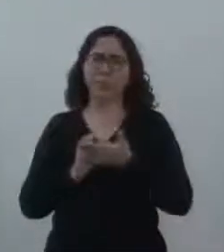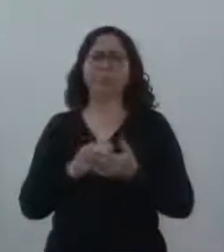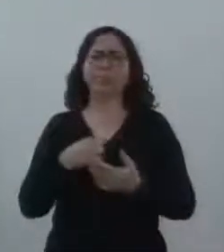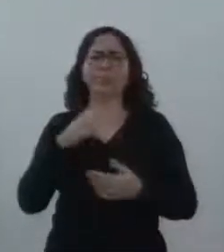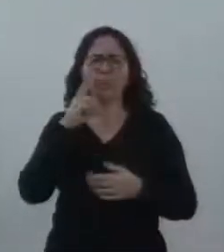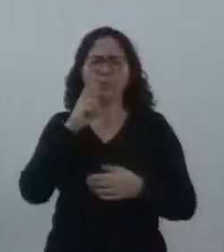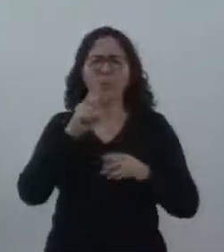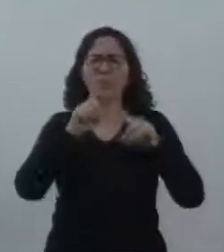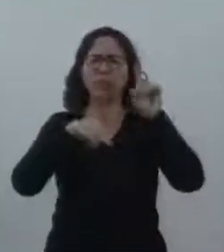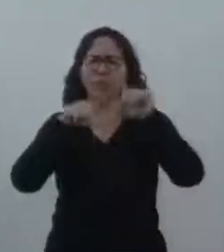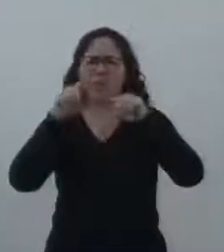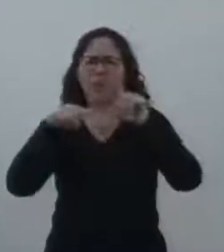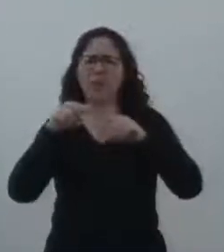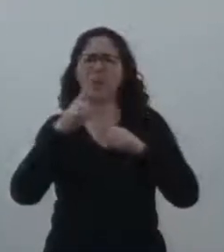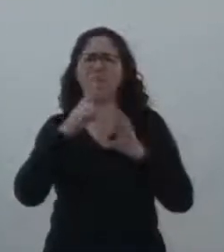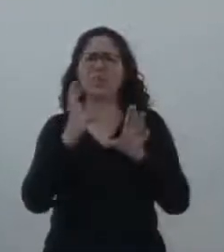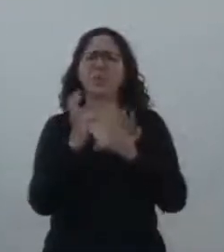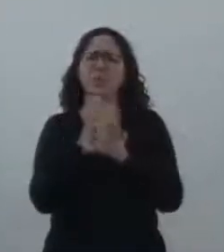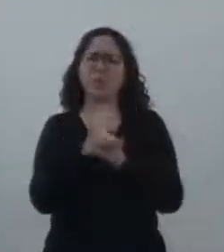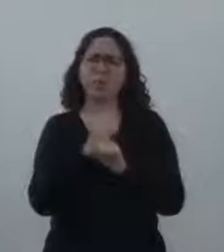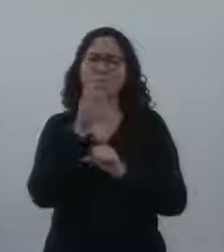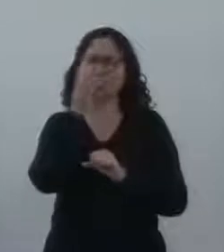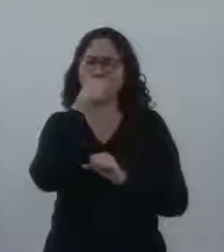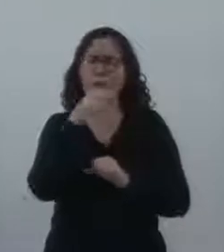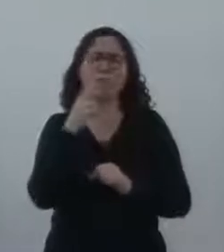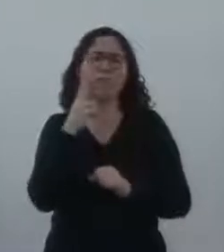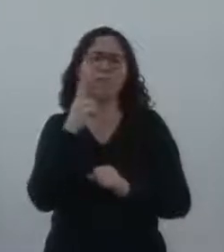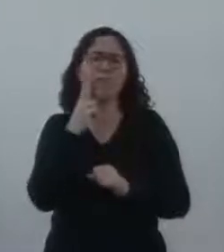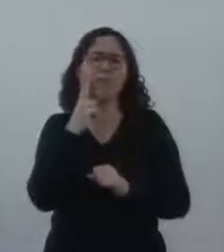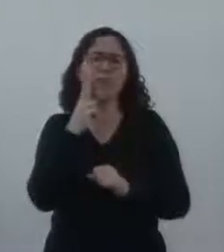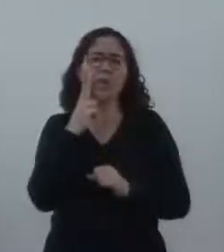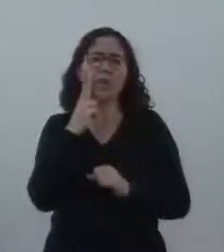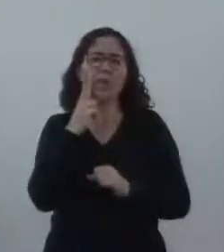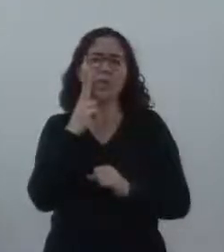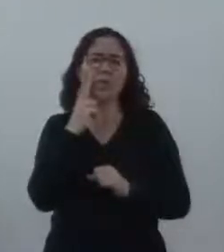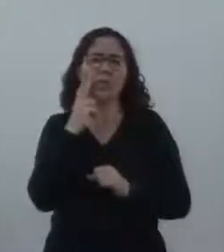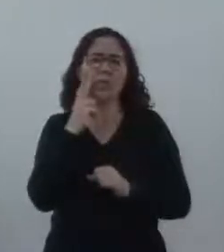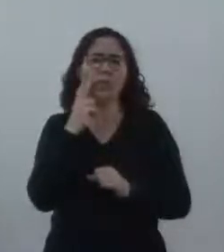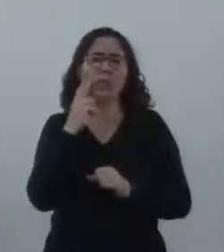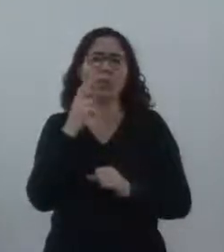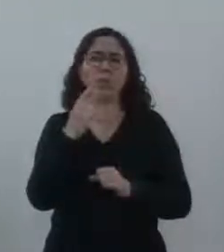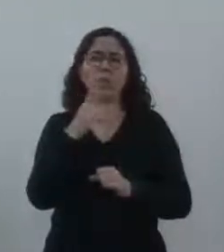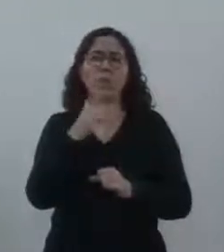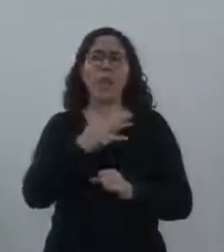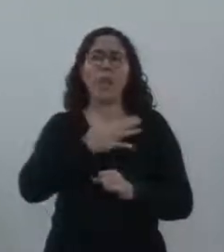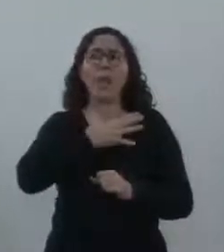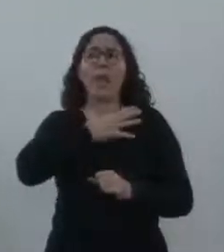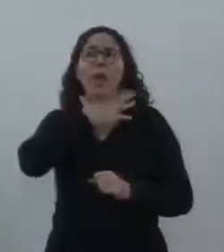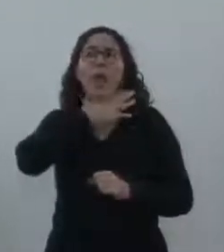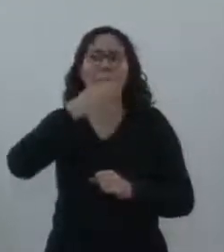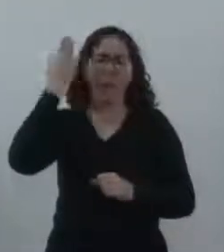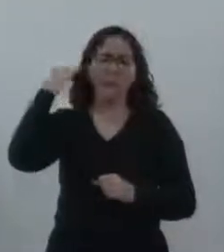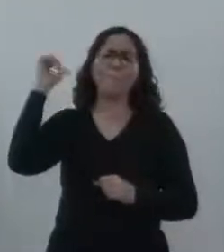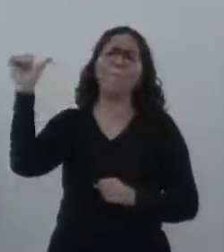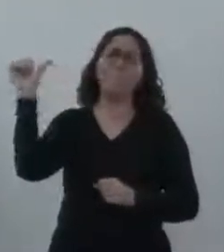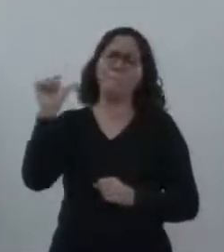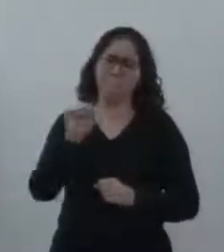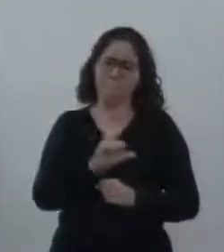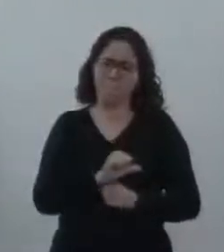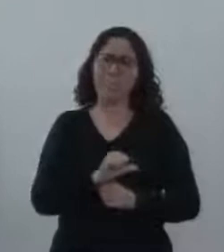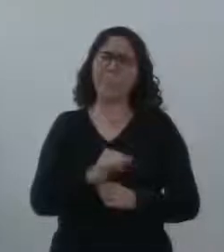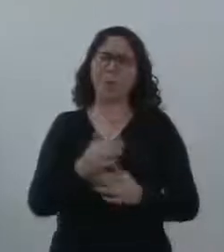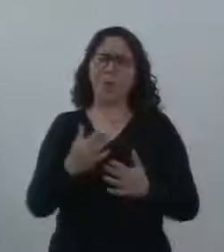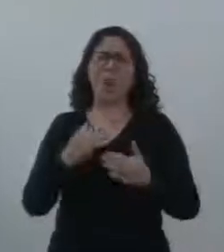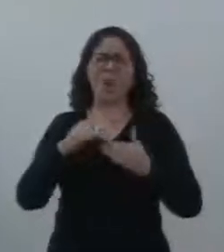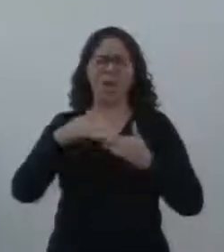aí os resultados, e que bom que Vinhedo não está naquela crise que poderia ser pior, em arrecadação. Vou falar